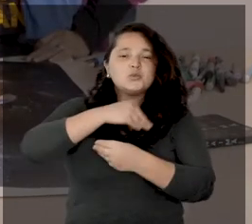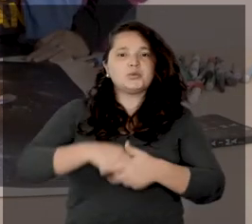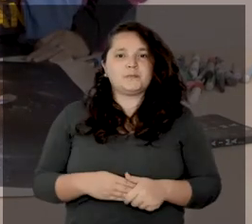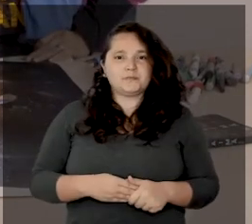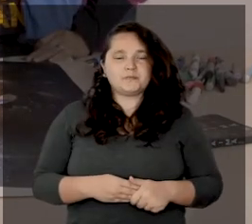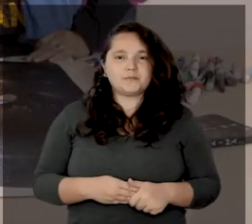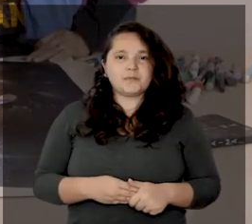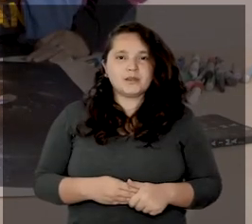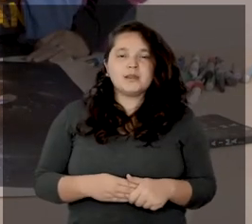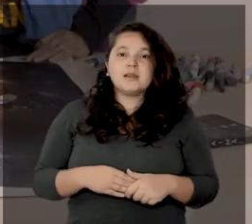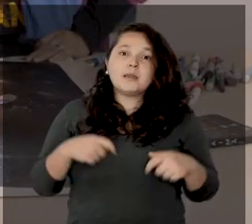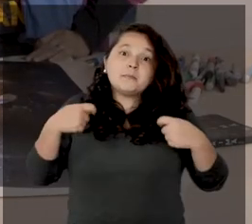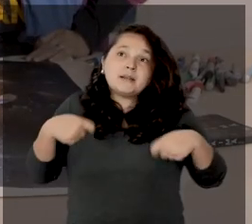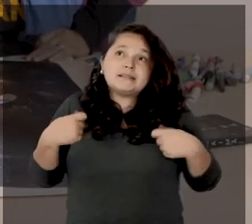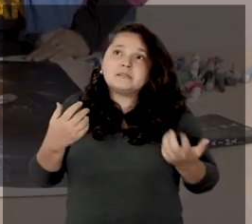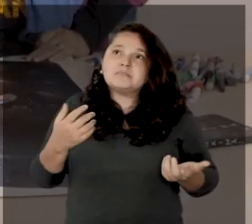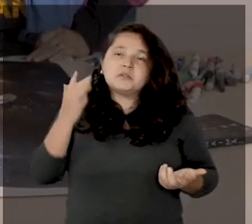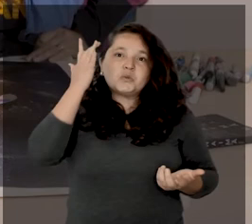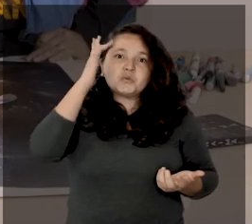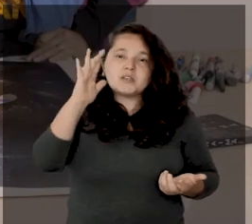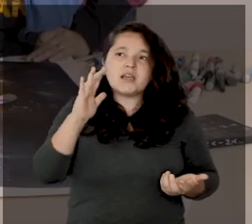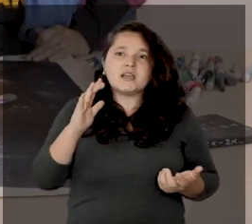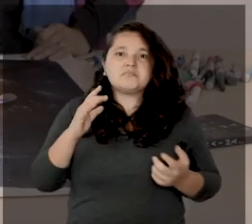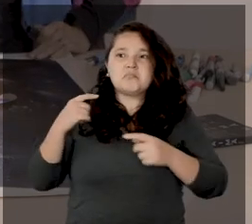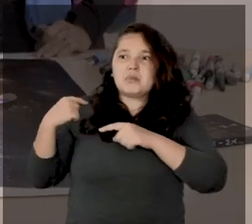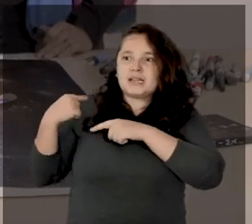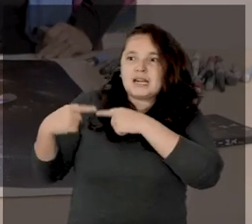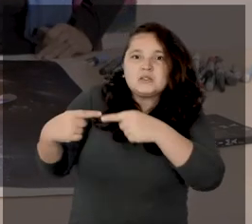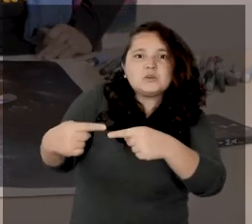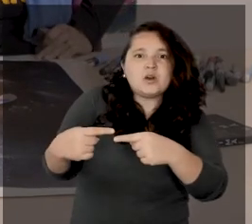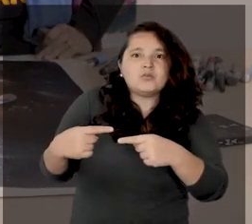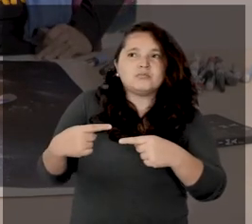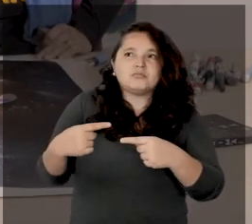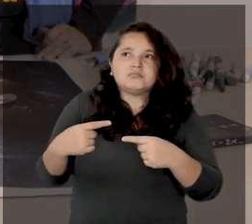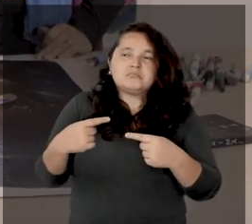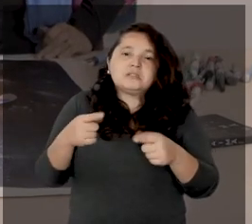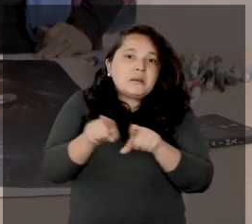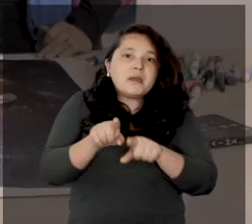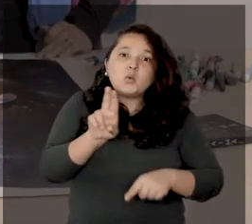de uma tradução, sei lá qual é a palavra, mas de um cuidado, digamos assim, especialmente